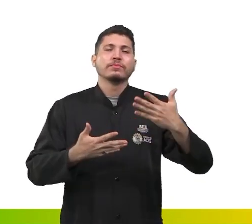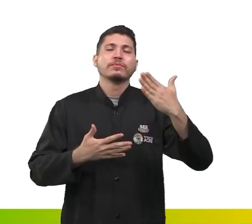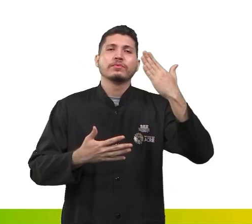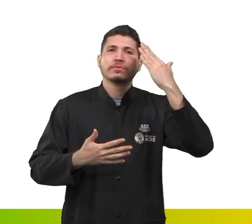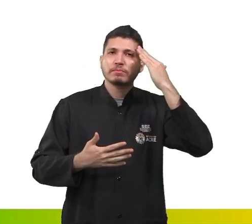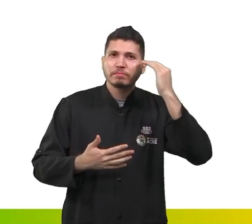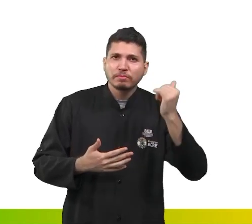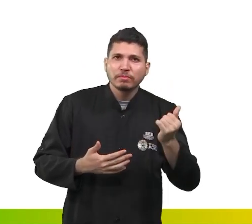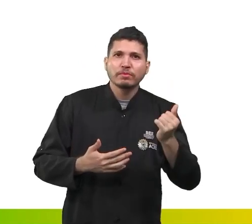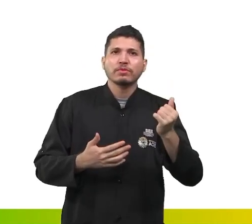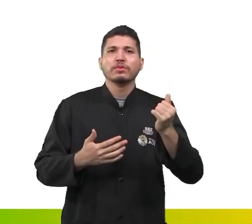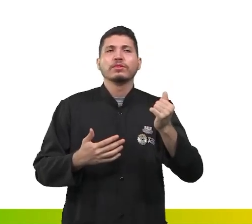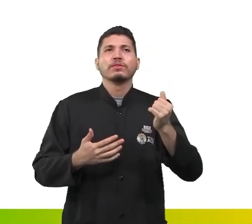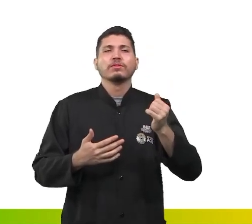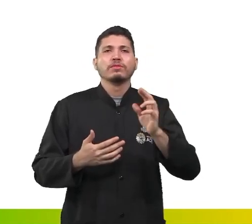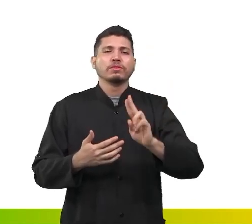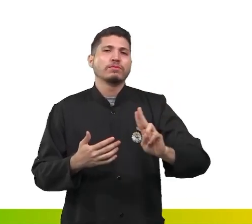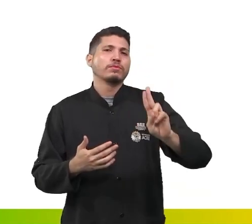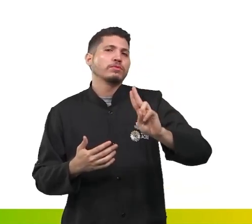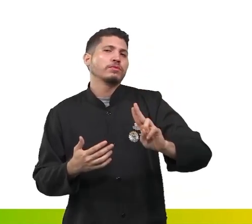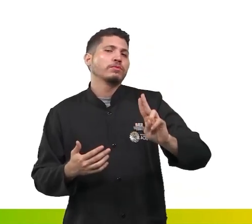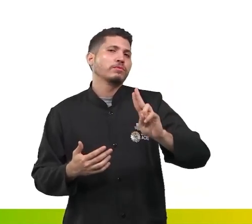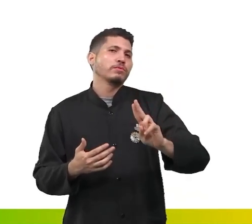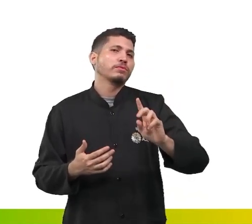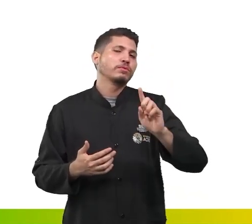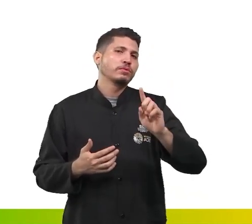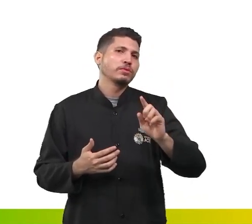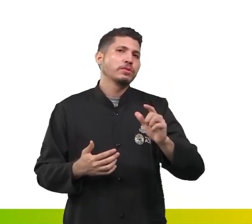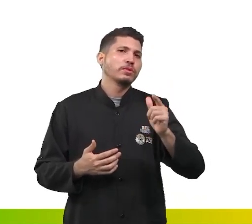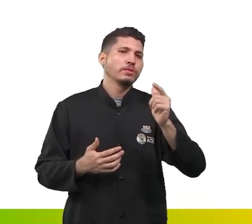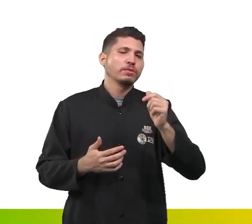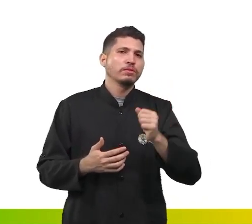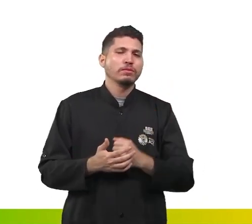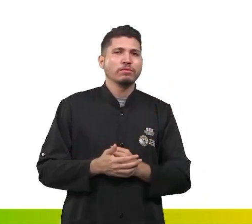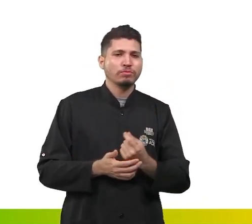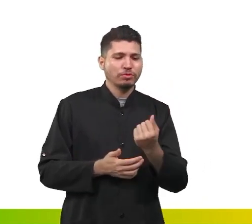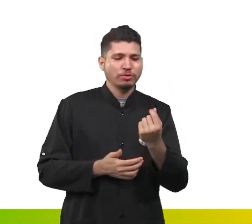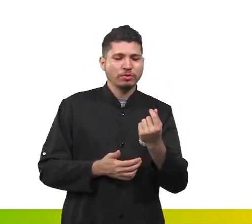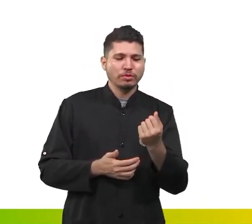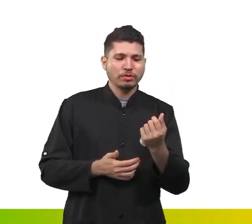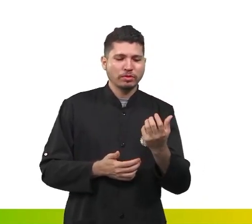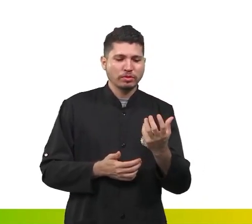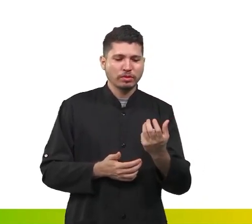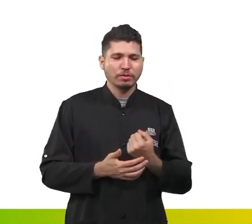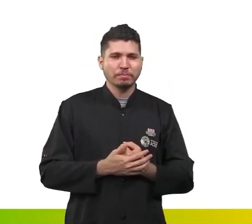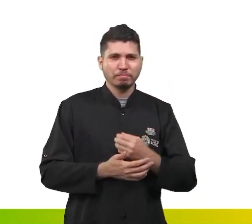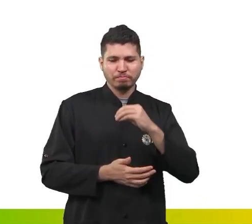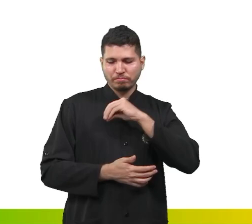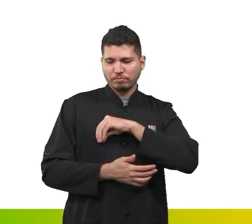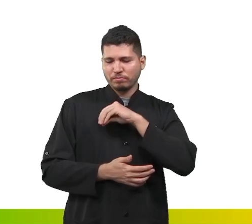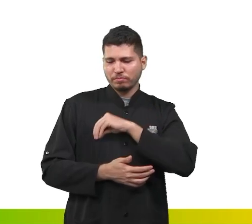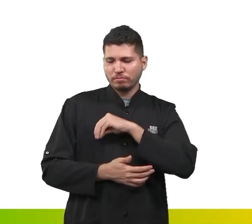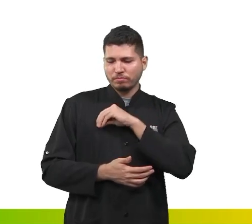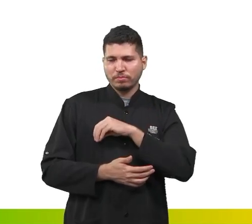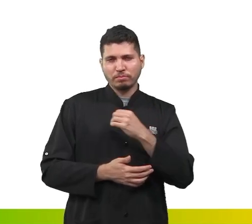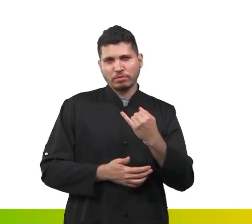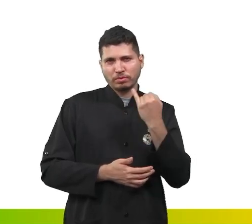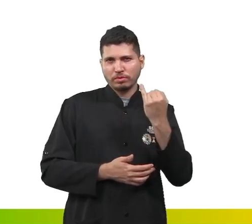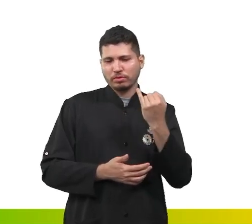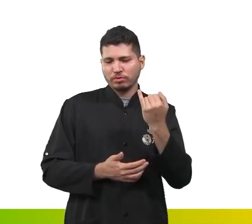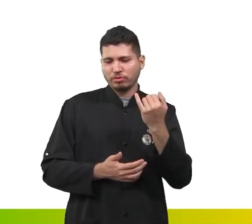fontes, o que entra, consegue pagar as despesas. Então, a gente tem que colocar aí salário, renda extra,